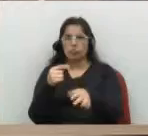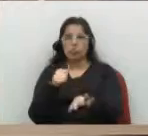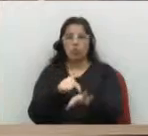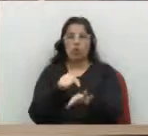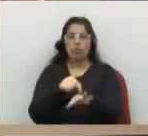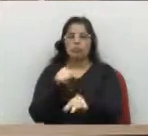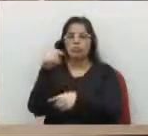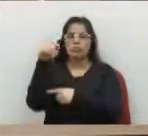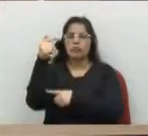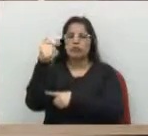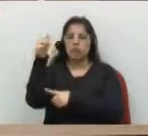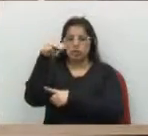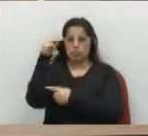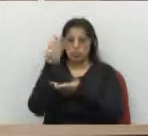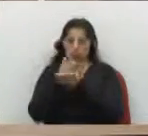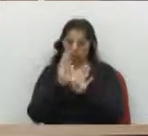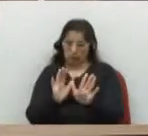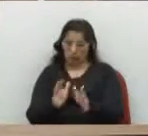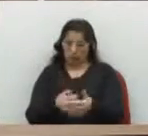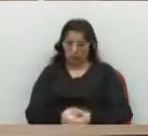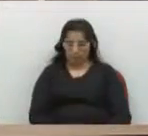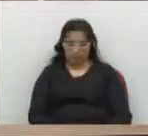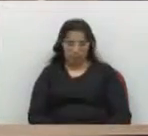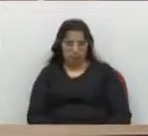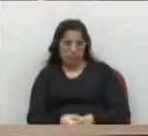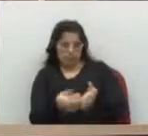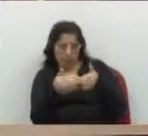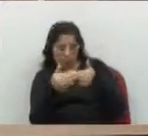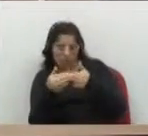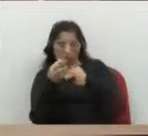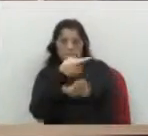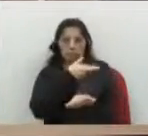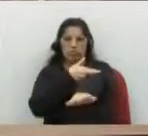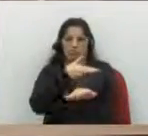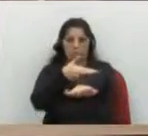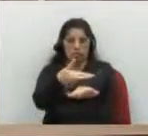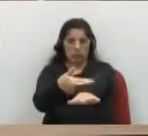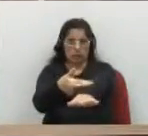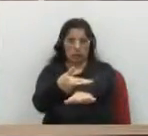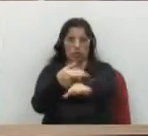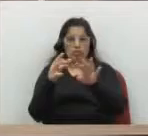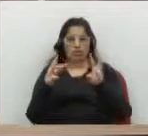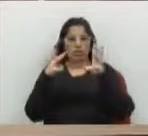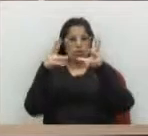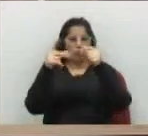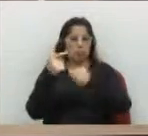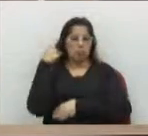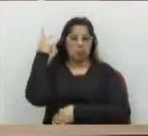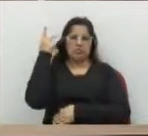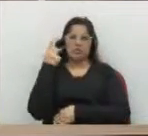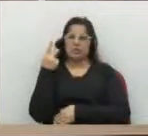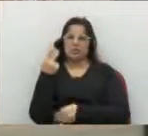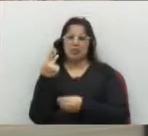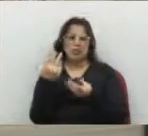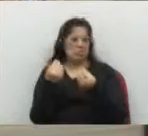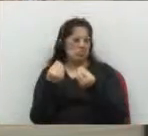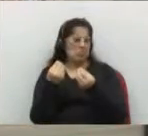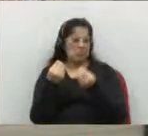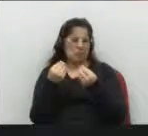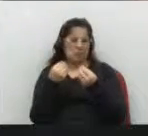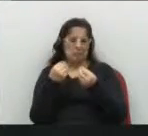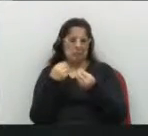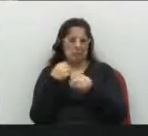7 minutos. Com todo o respeito a todos os vereadores, mas é muito barulho, viu? Eu